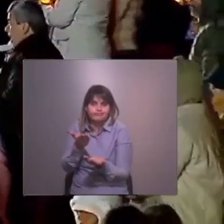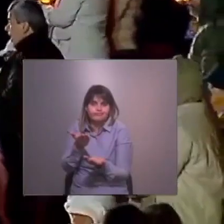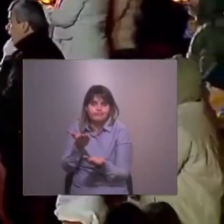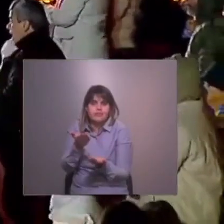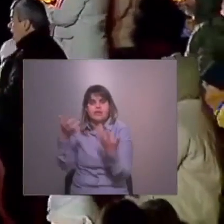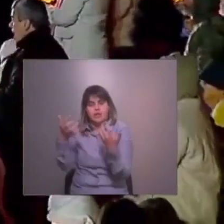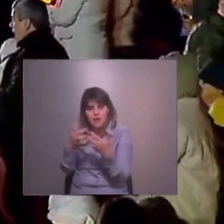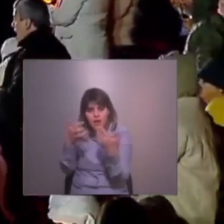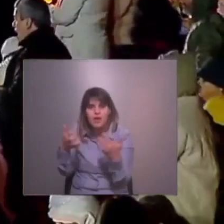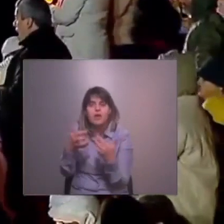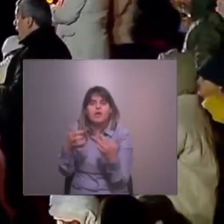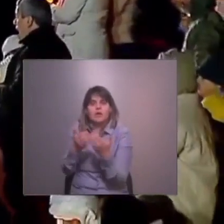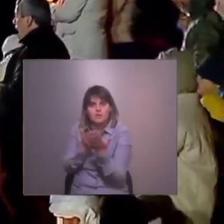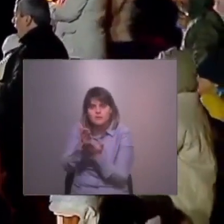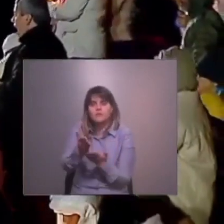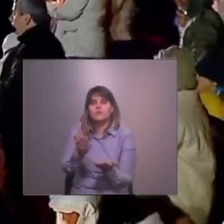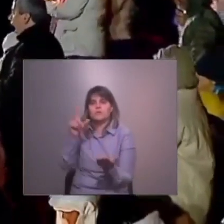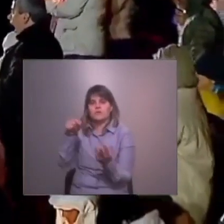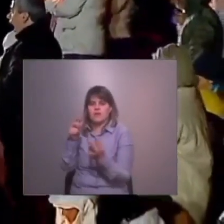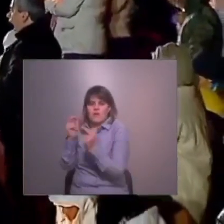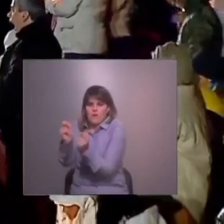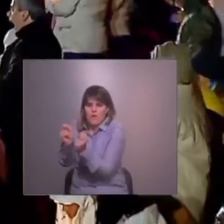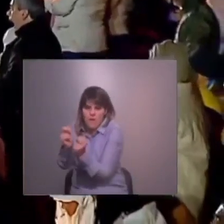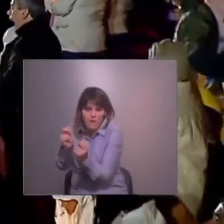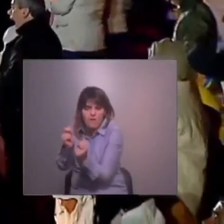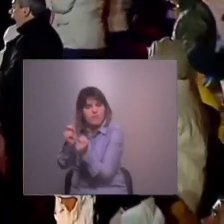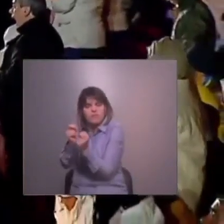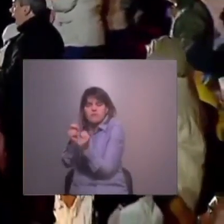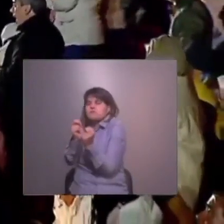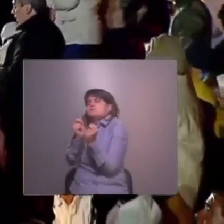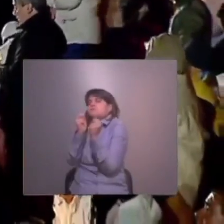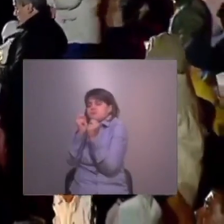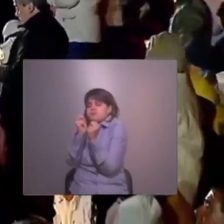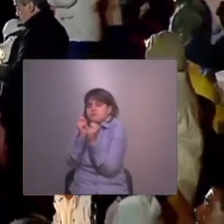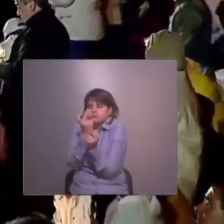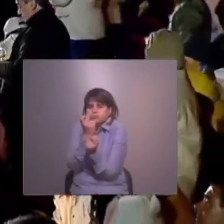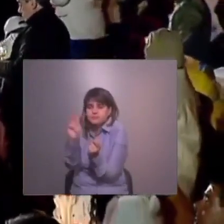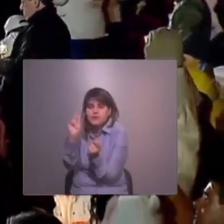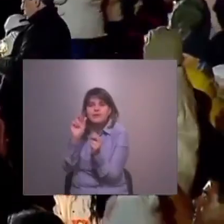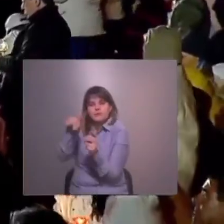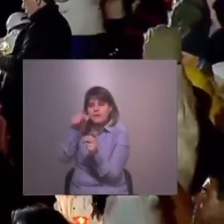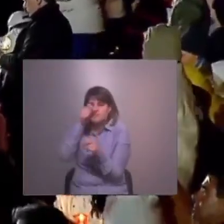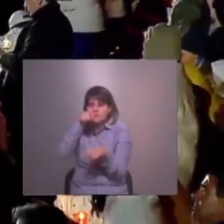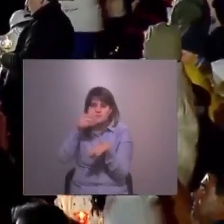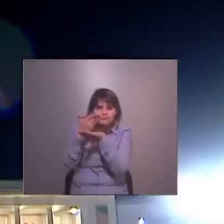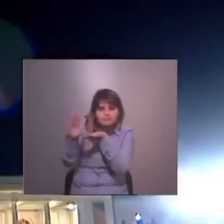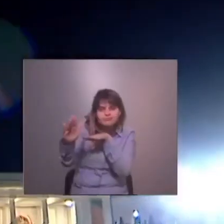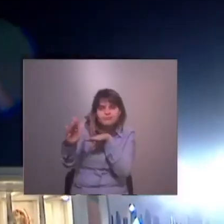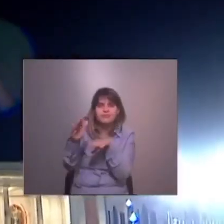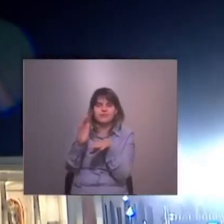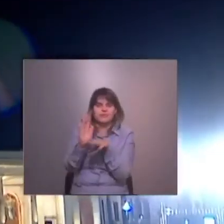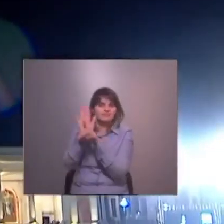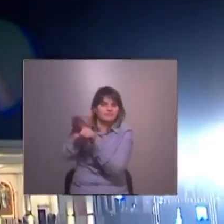violência, à guerra, ao ódio fratricida, à exclusão, à